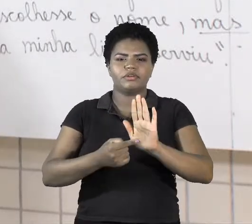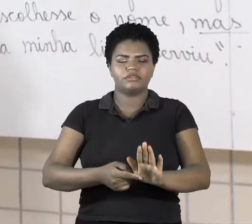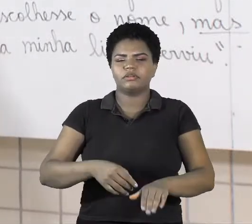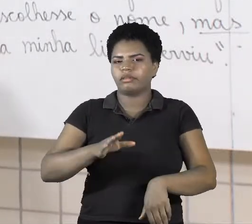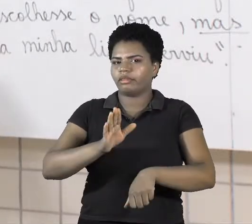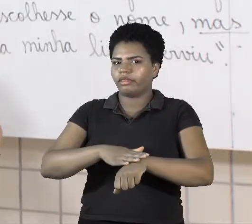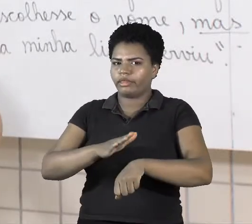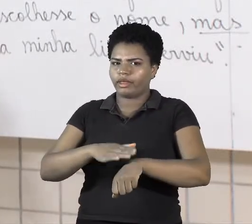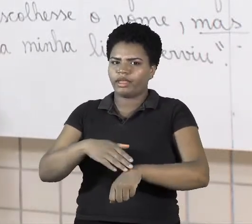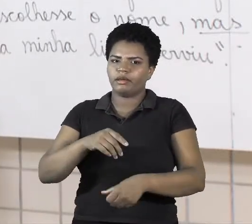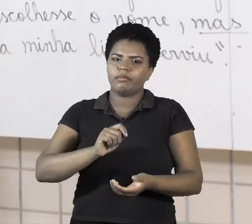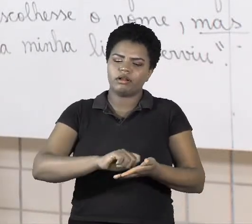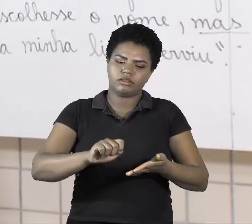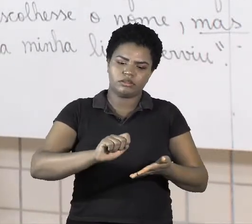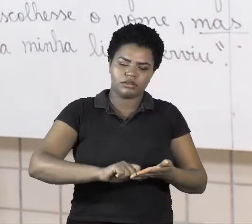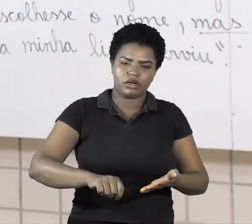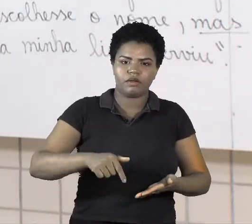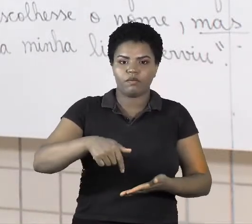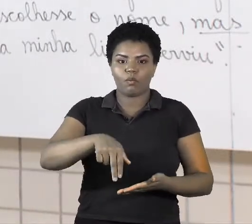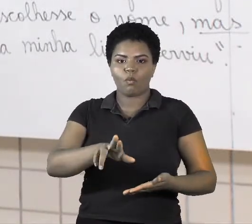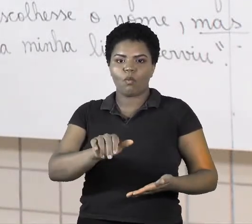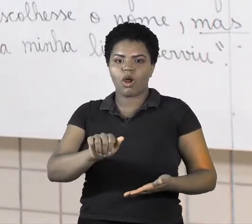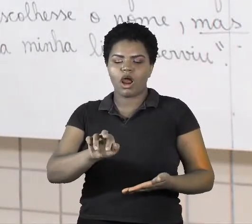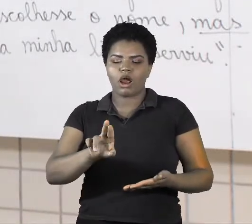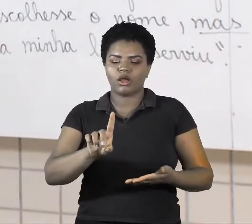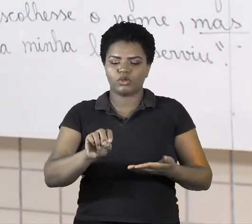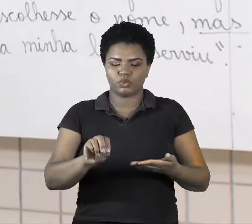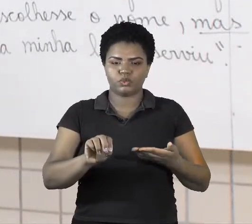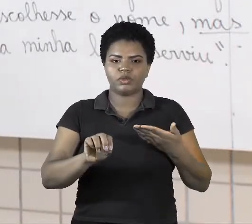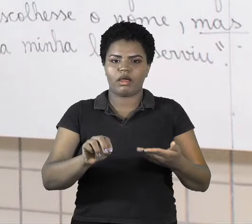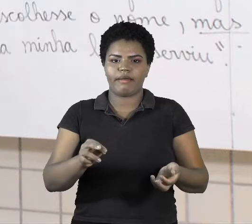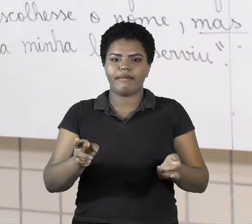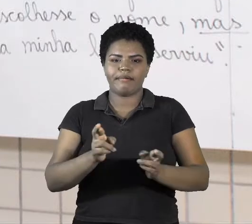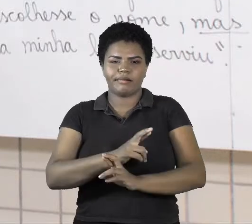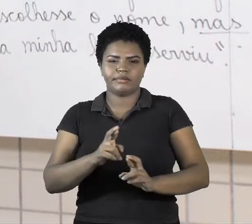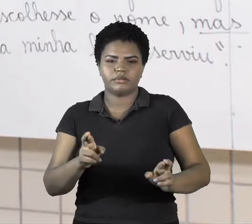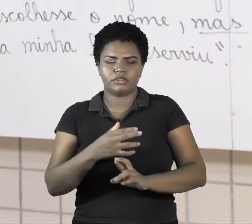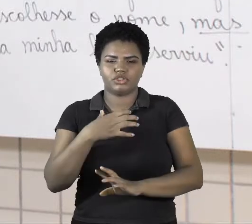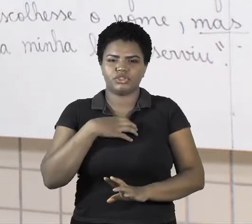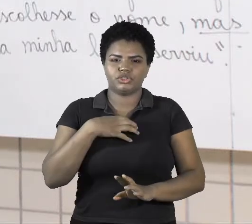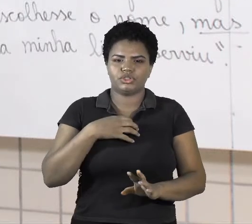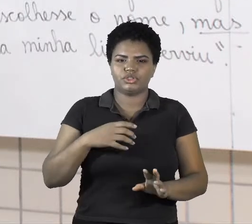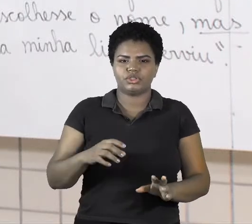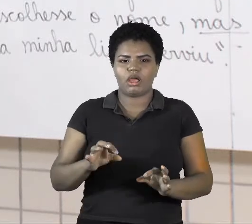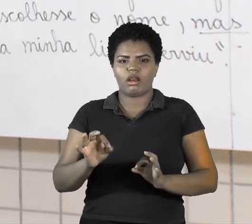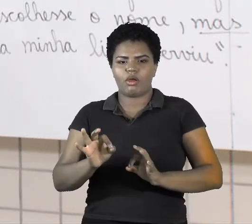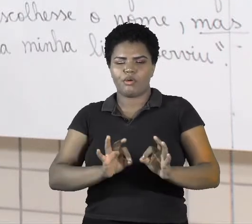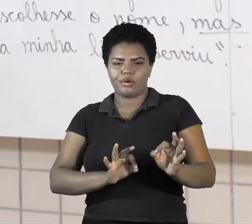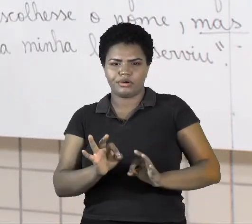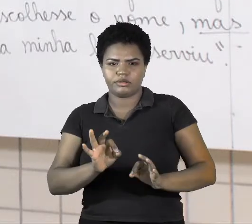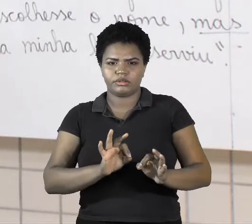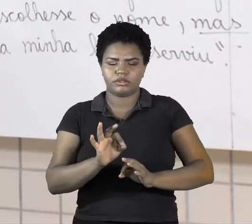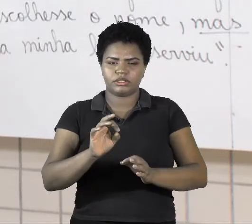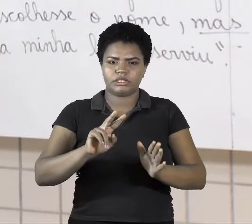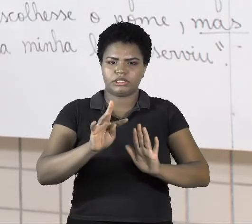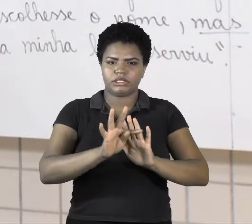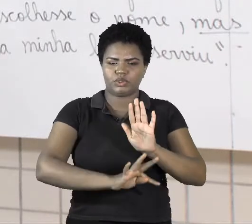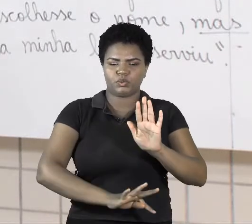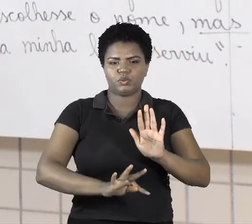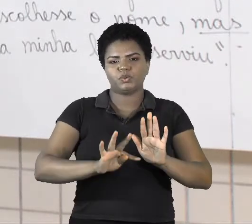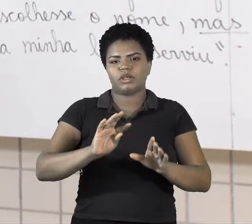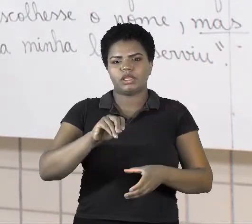ela escreve, e aí dá essa relação de sentido, essa articulação textual dentro desse